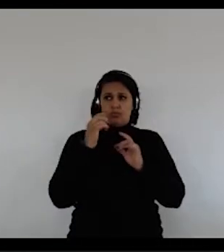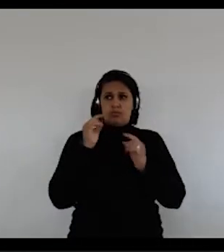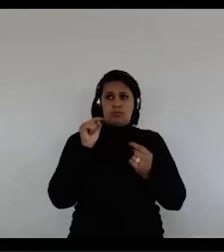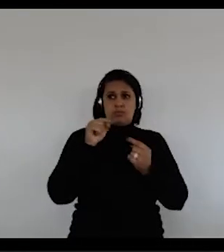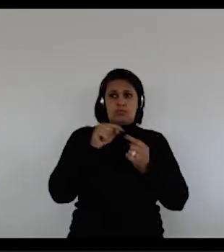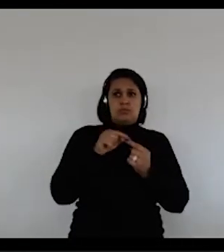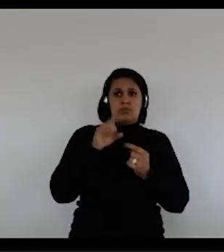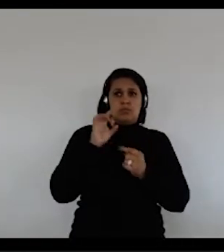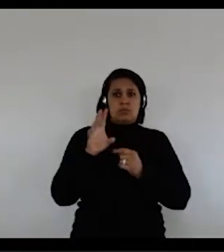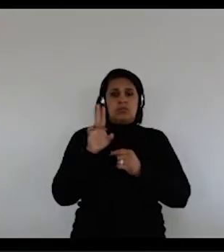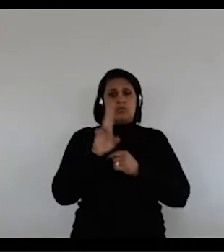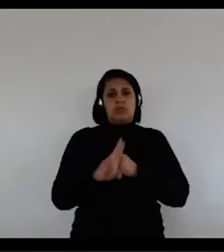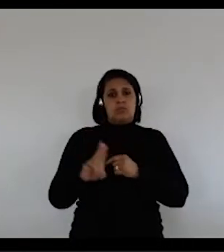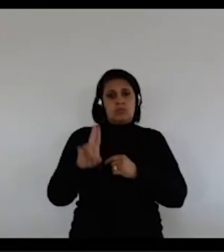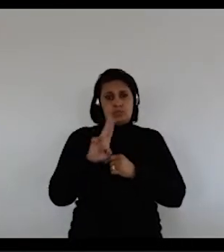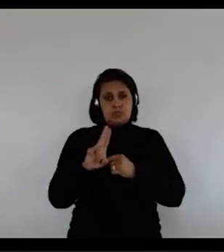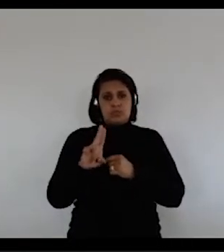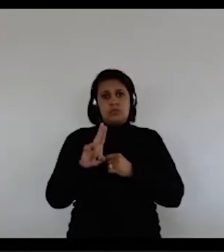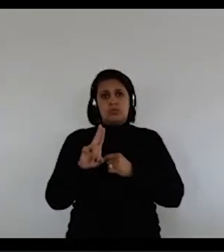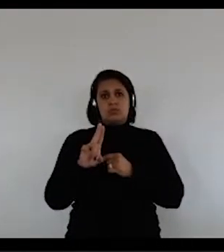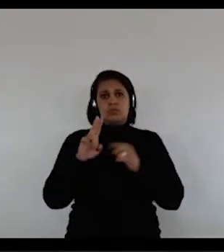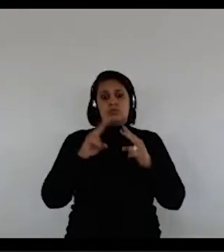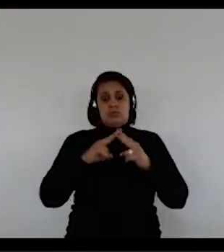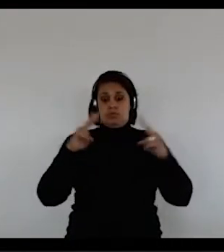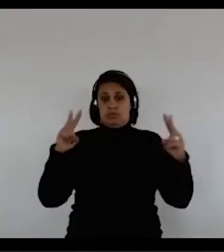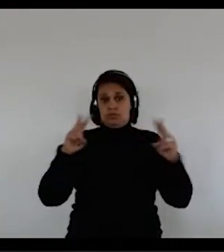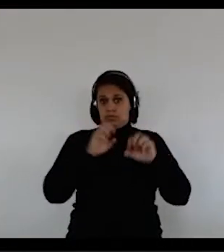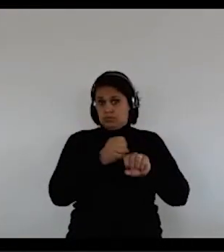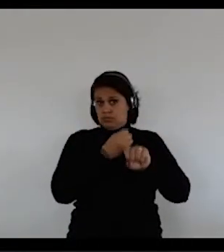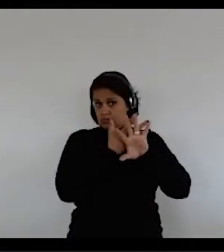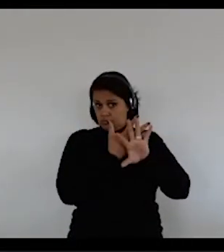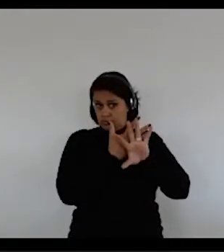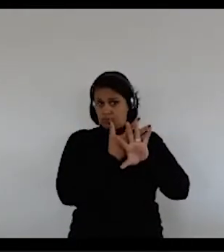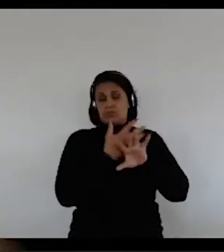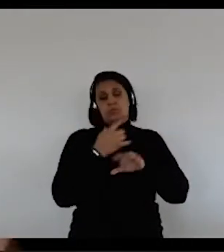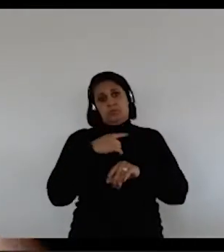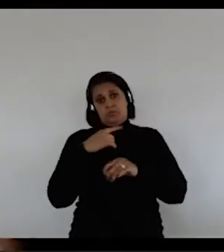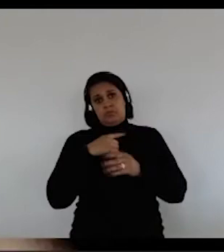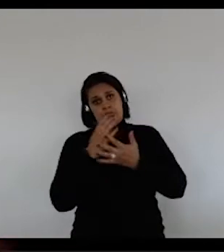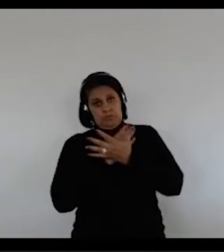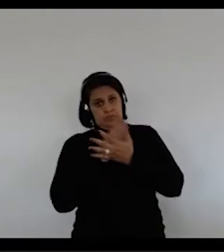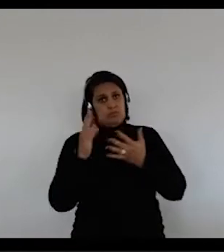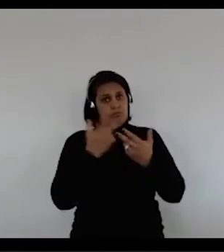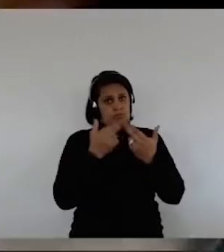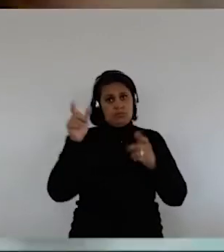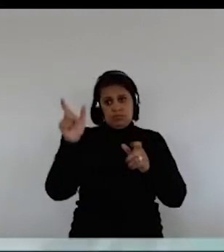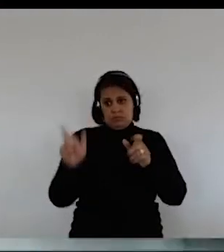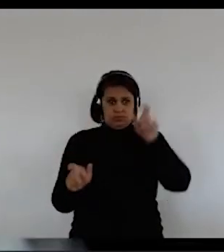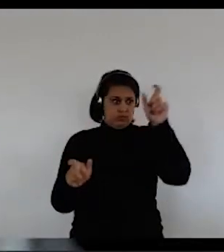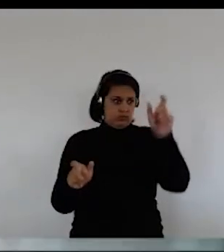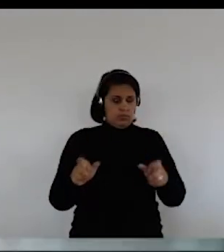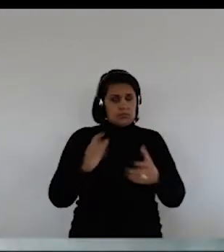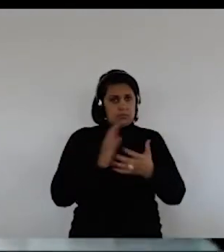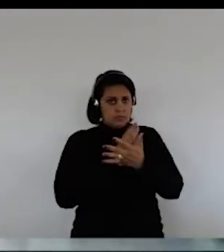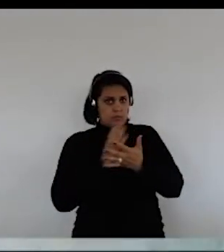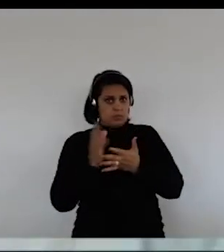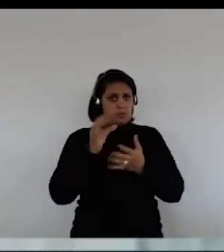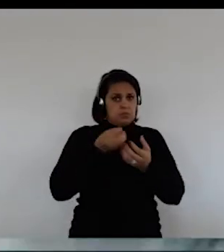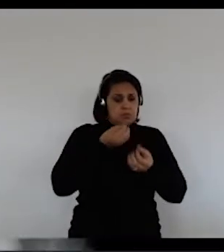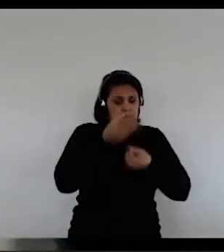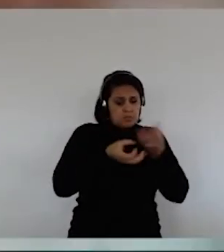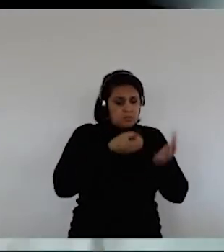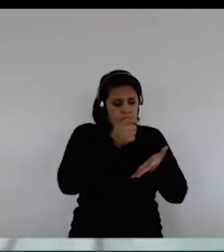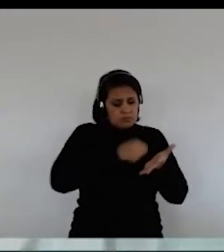o uso da videoconferência para atuações individuais, para algumas declarações de testemunhas